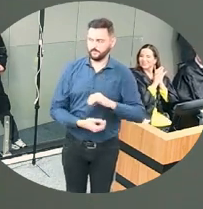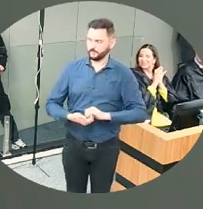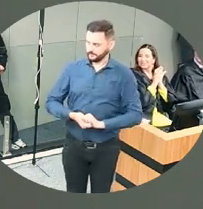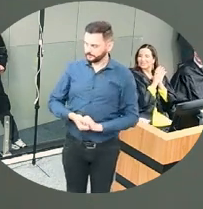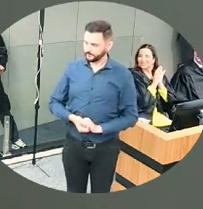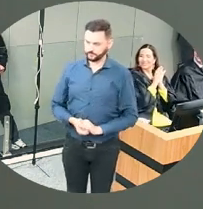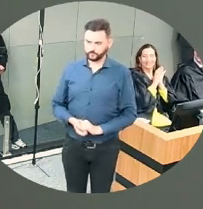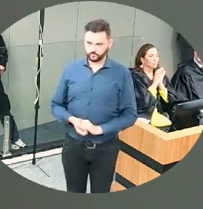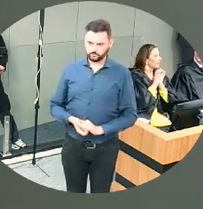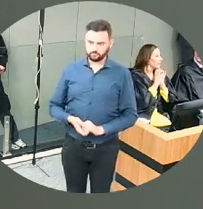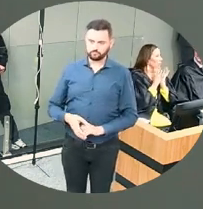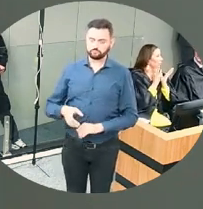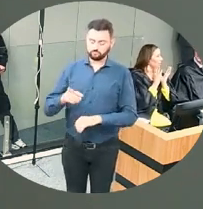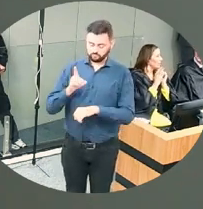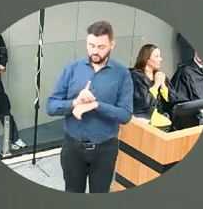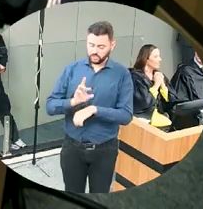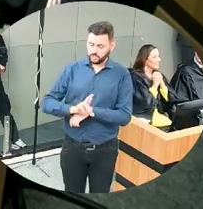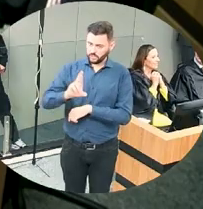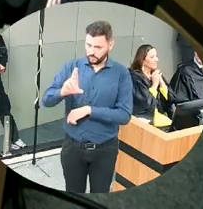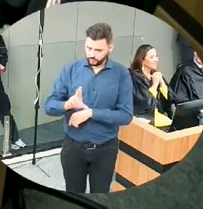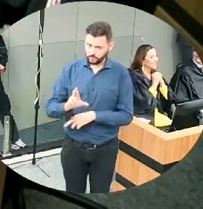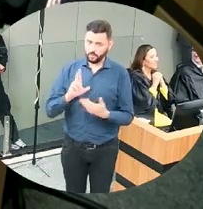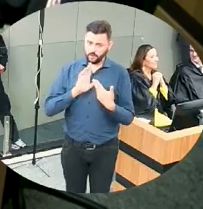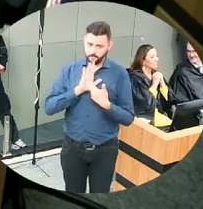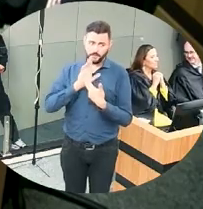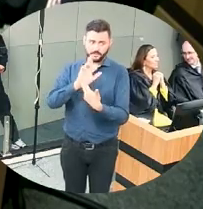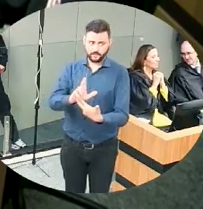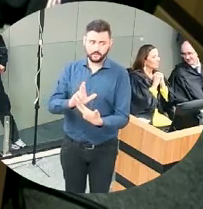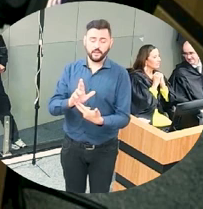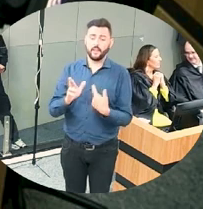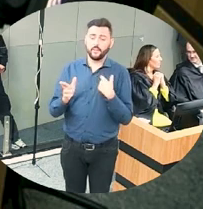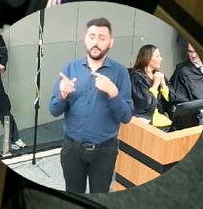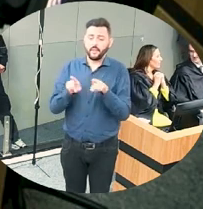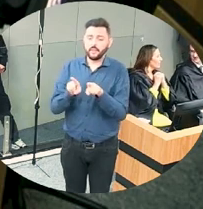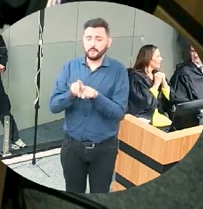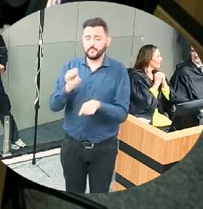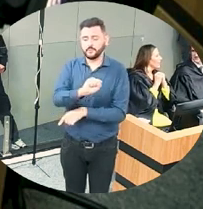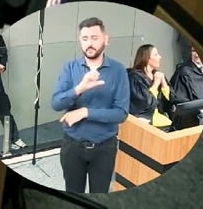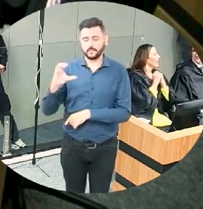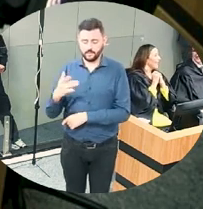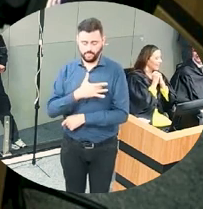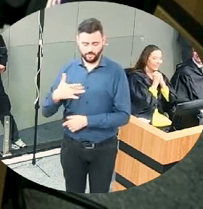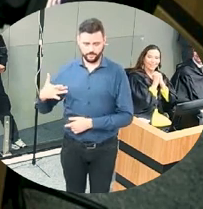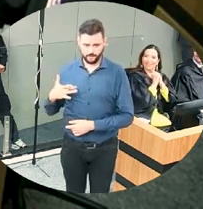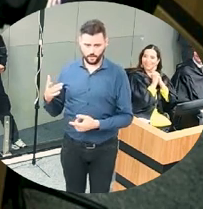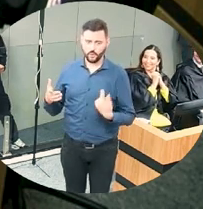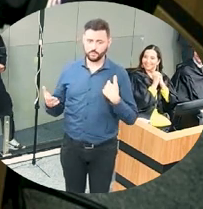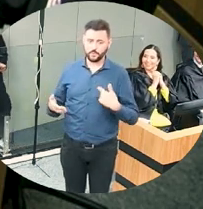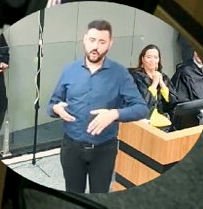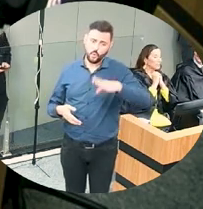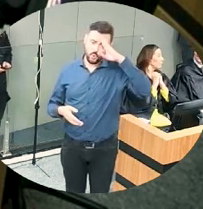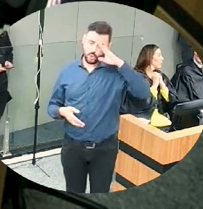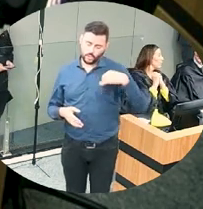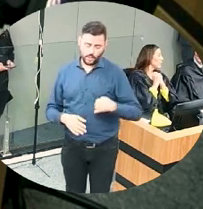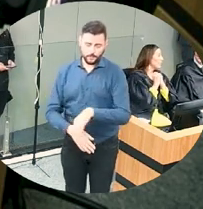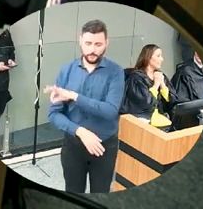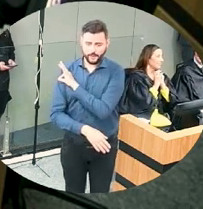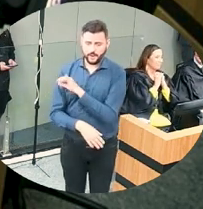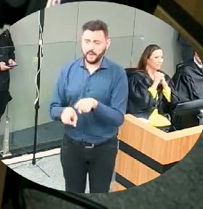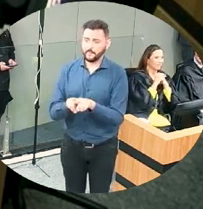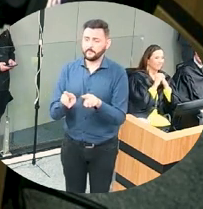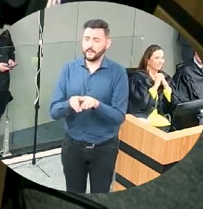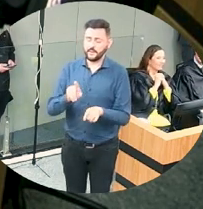Catarina senhor diretor de saúde e promoção da Polícia Militar de Santa Catarina ten eh Coronel PM